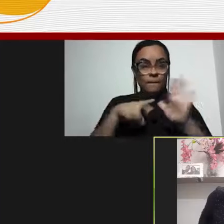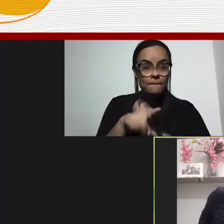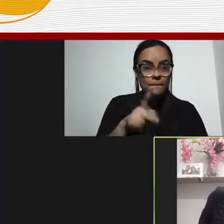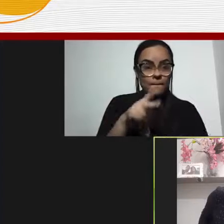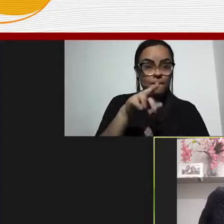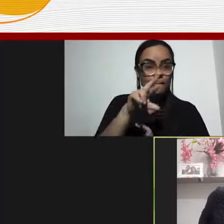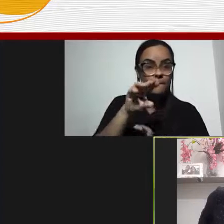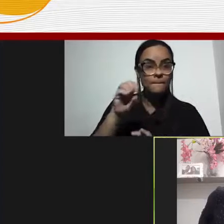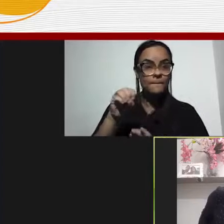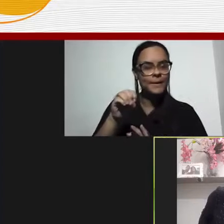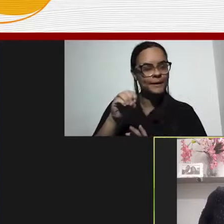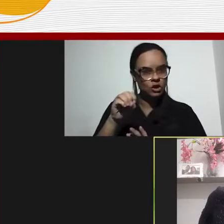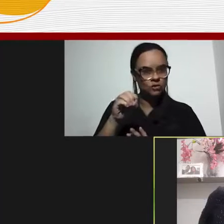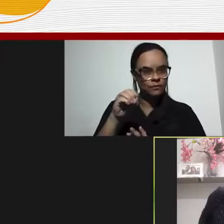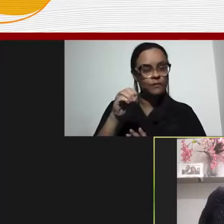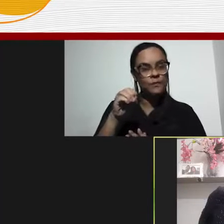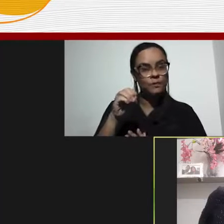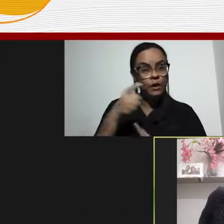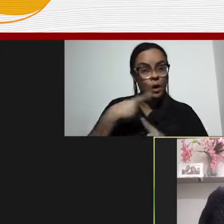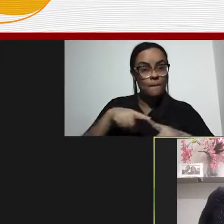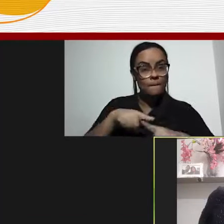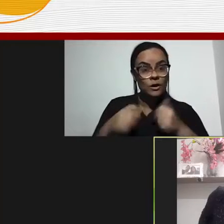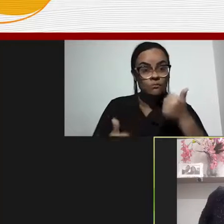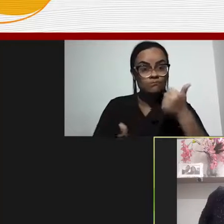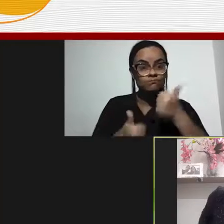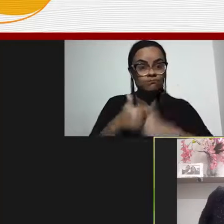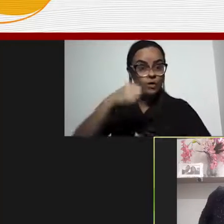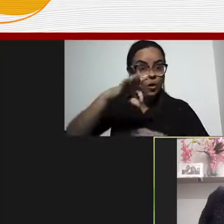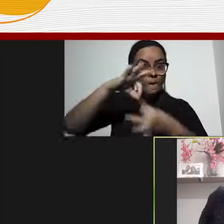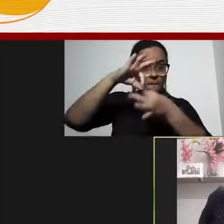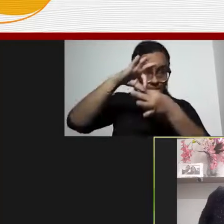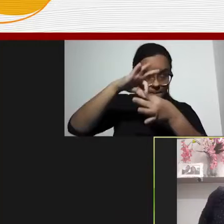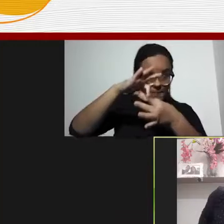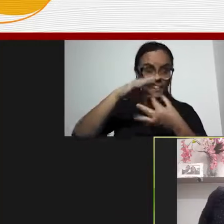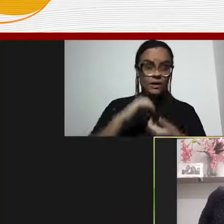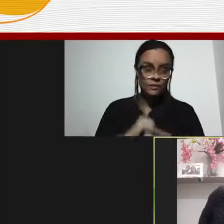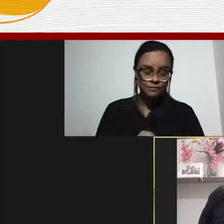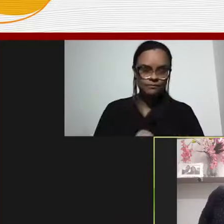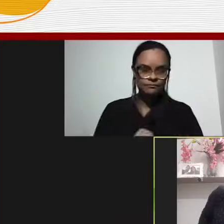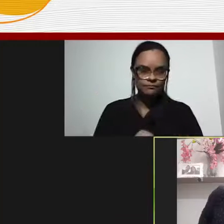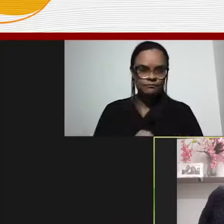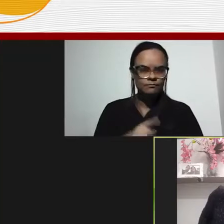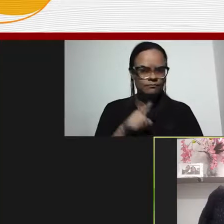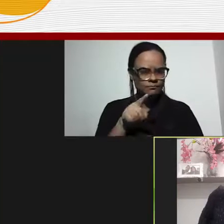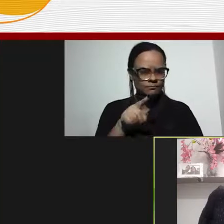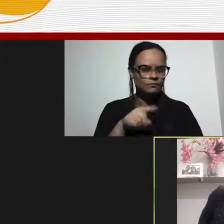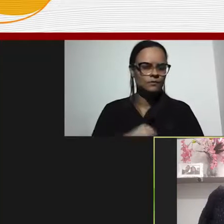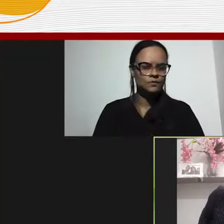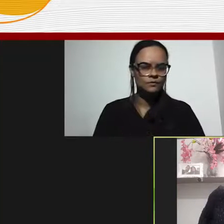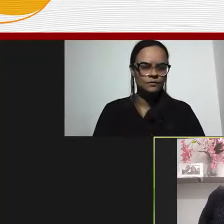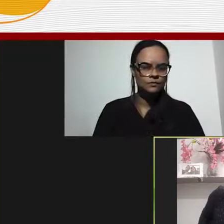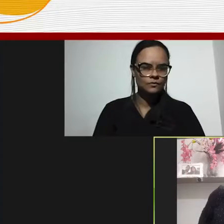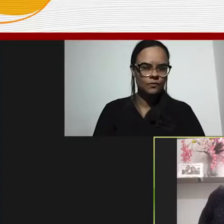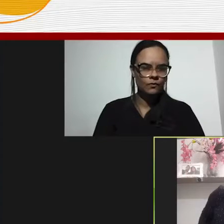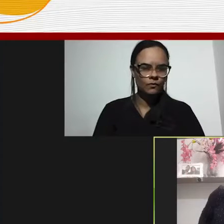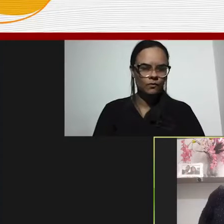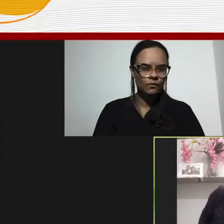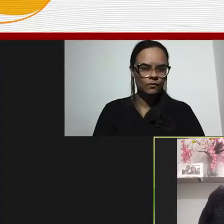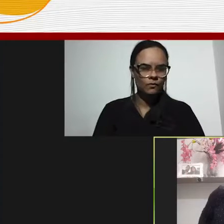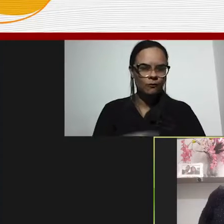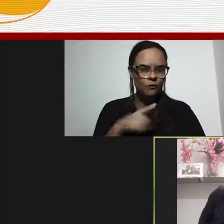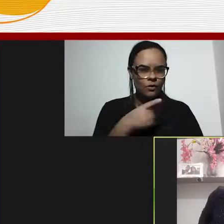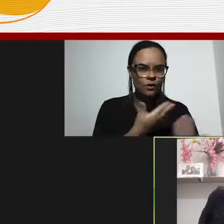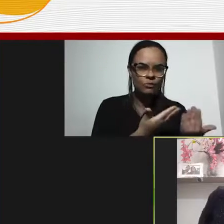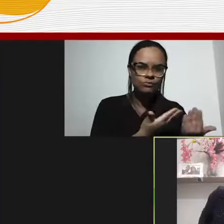Pedro Neves, que também é atleta para PAN, atleta para Olímpico. Pedro, você é um